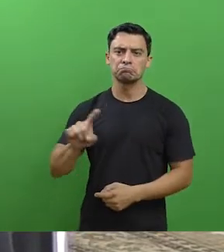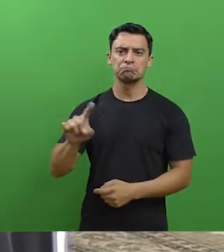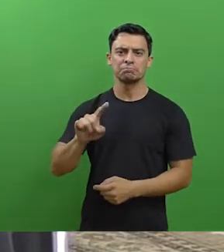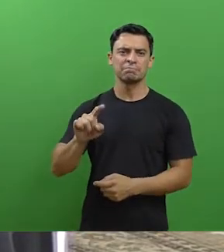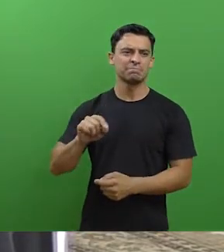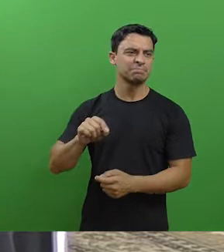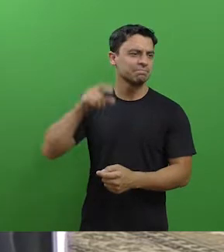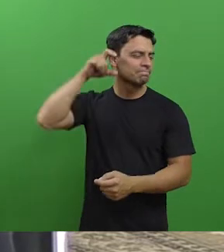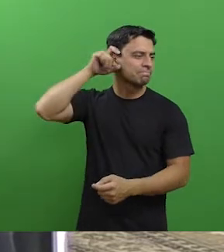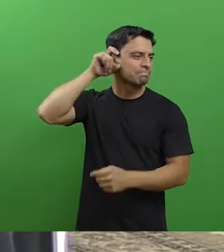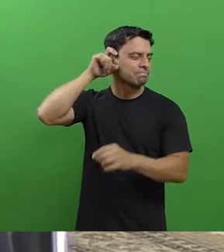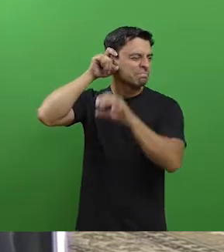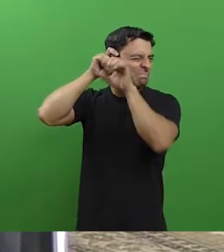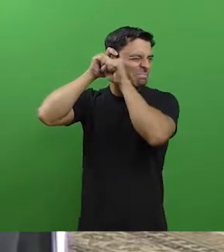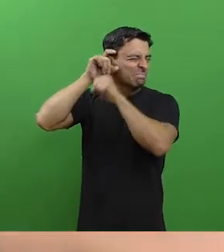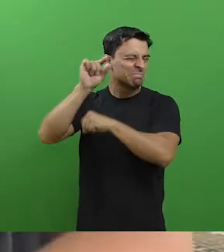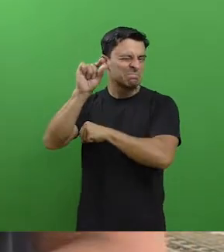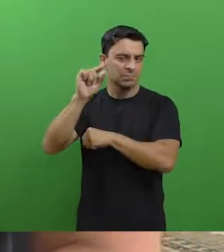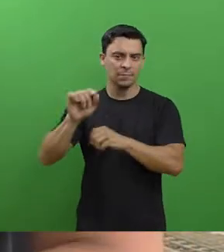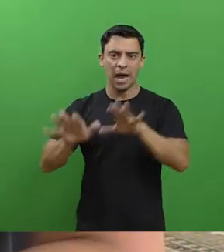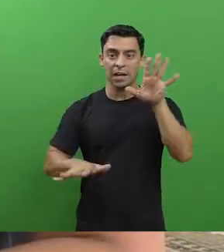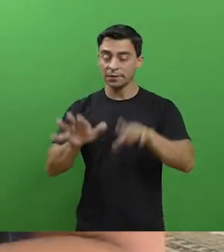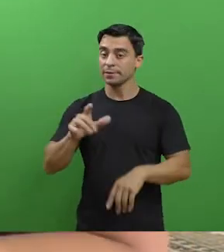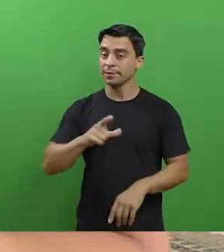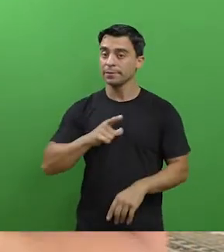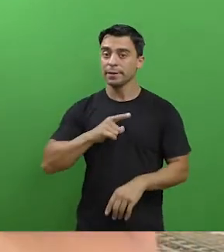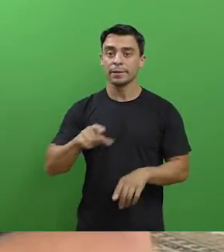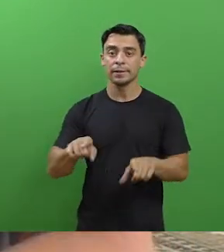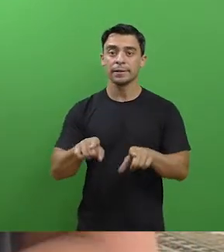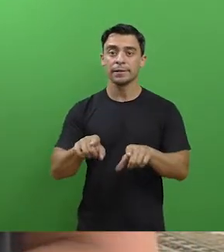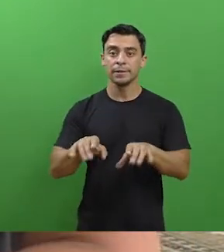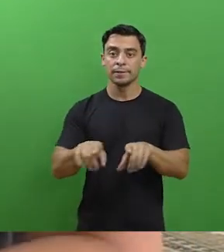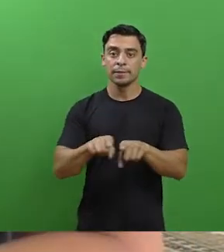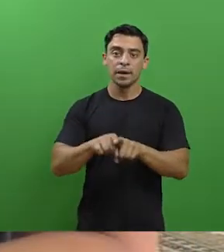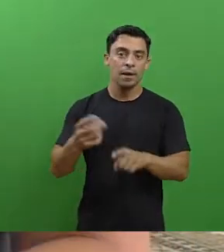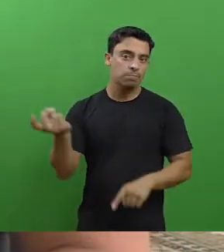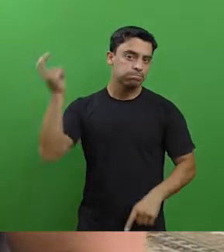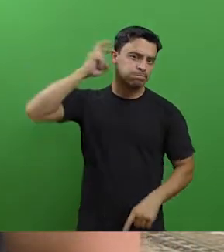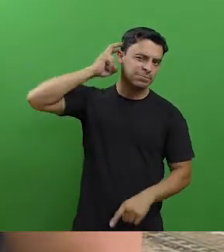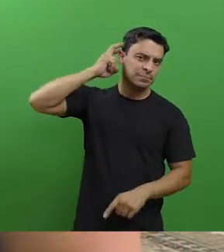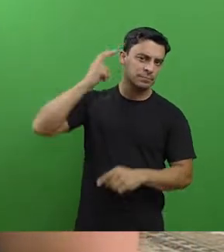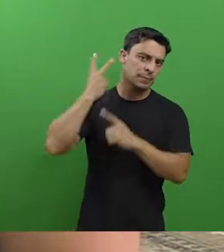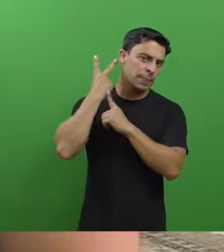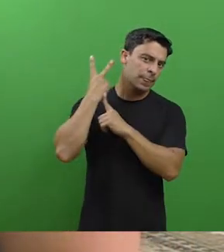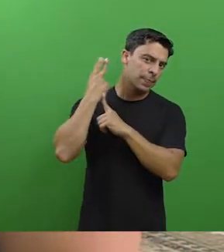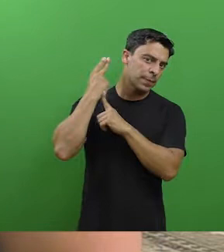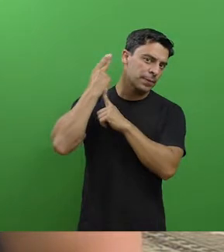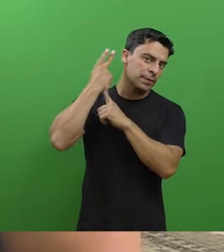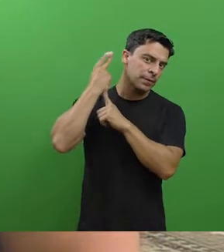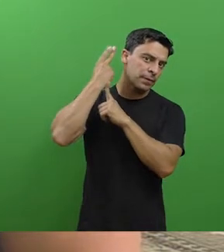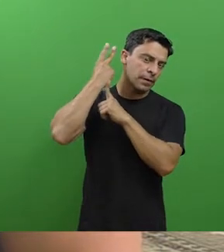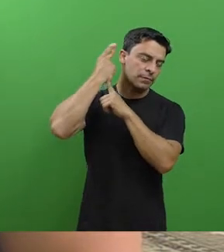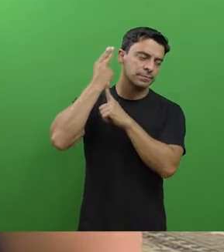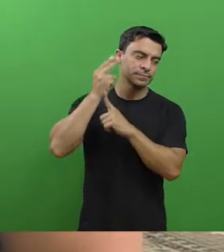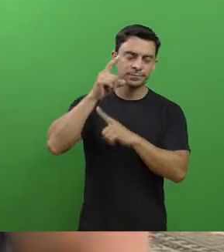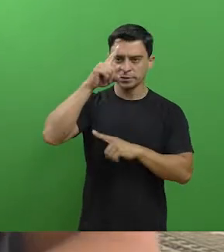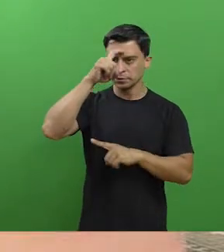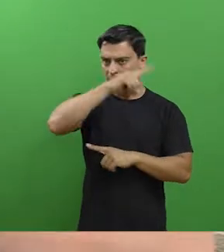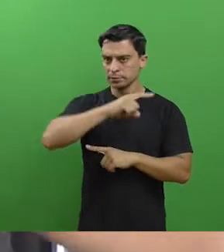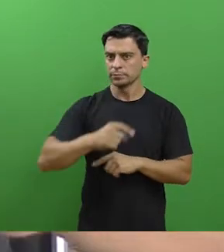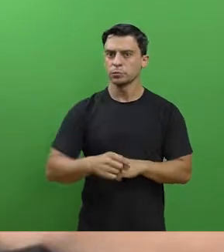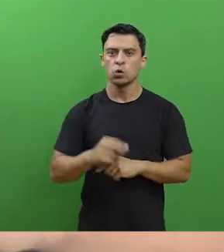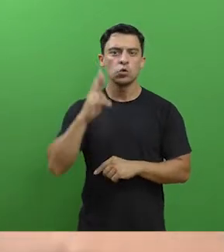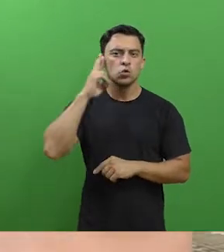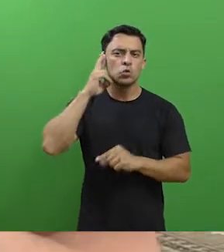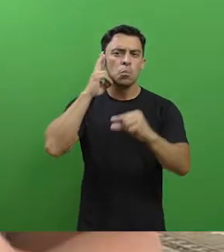o coclear, que eles colocam aqui também, só que envolve uma operação, é muito complicado. Dificilmente os surdos fazem, poucos surdos fazem isso. Dos